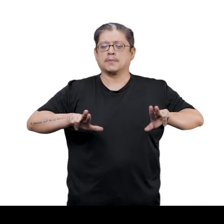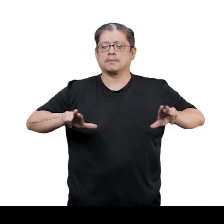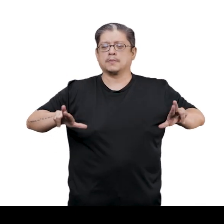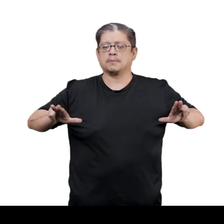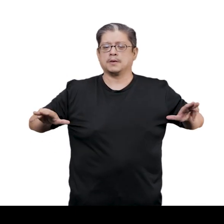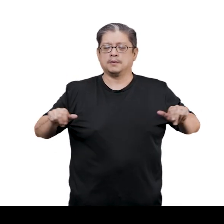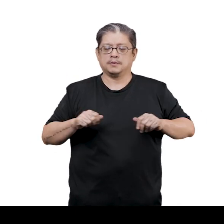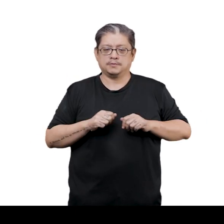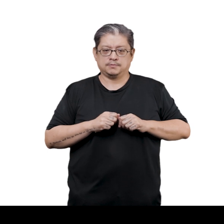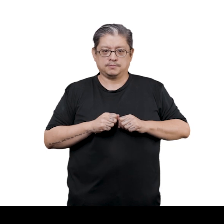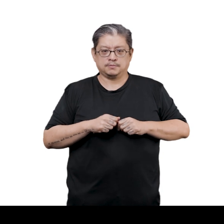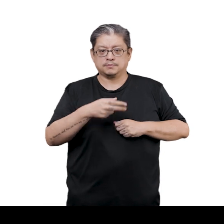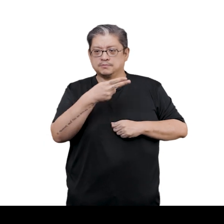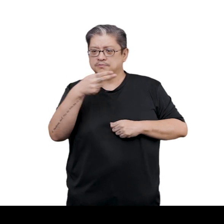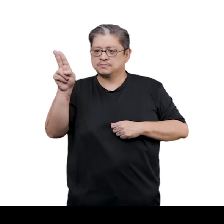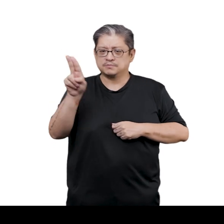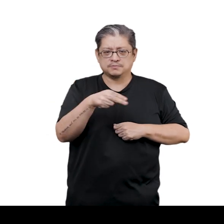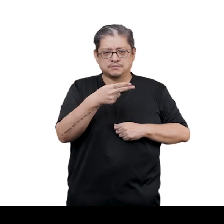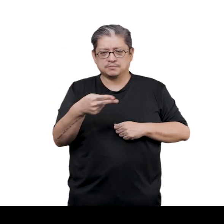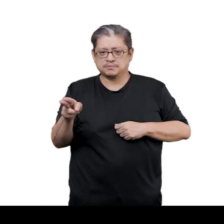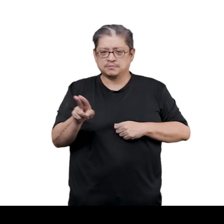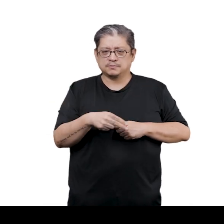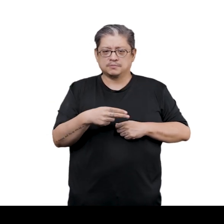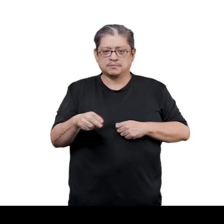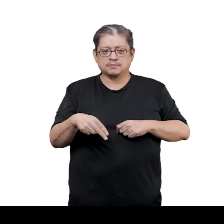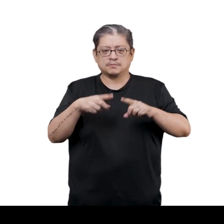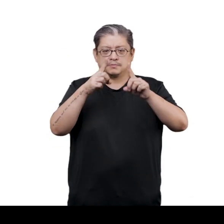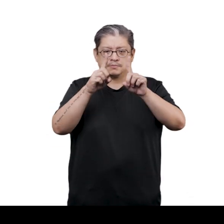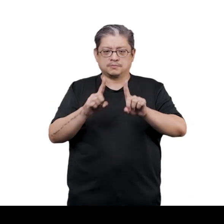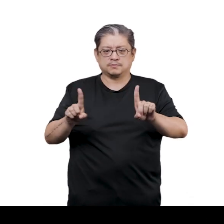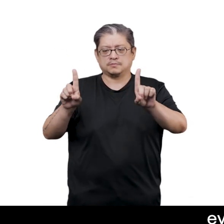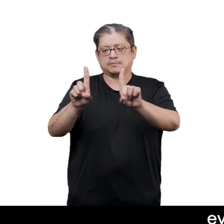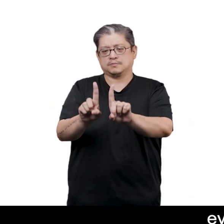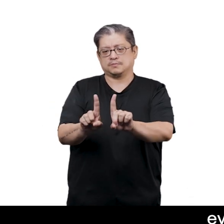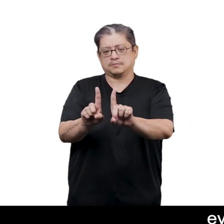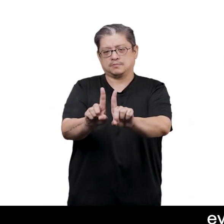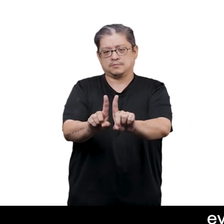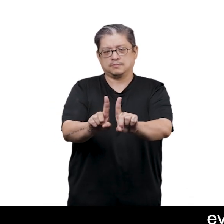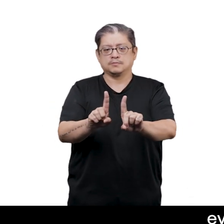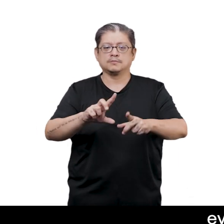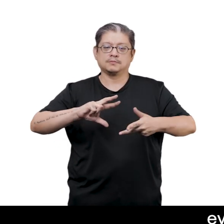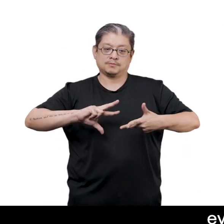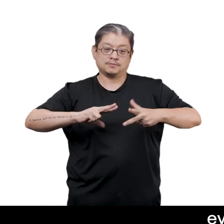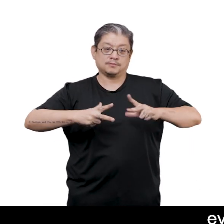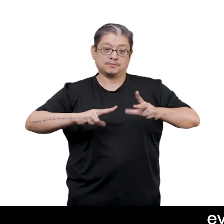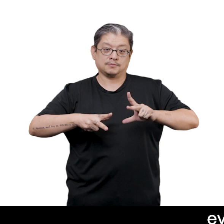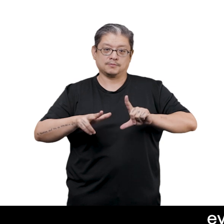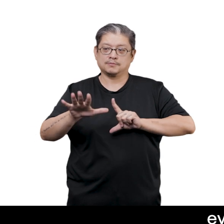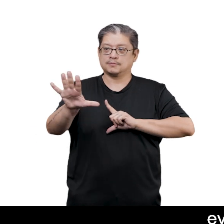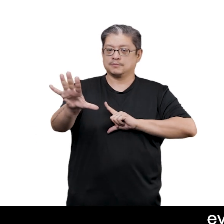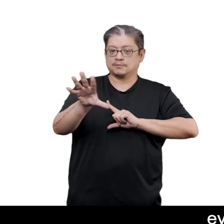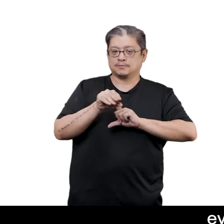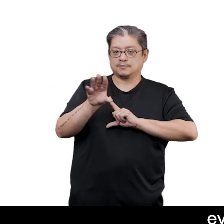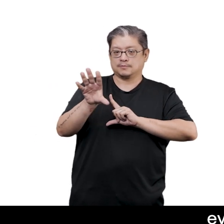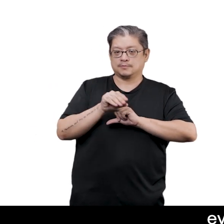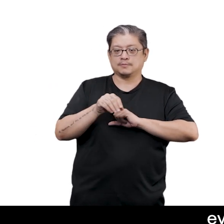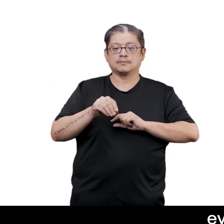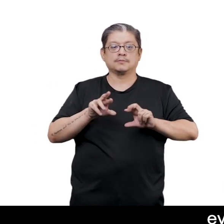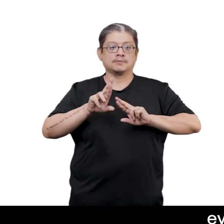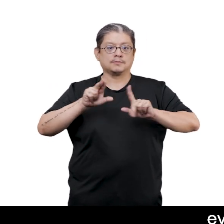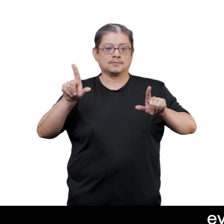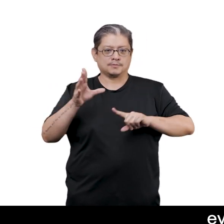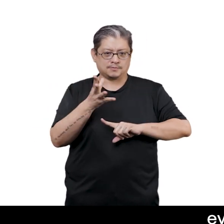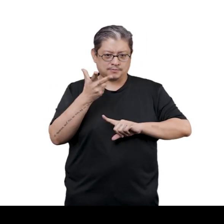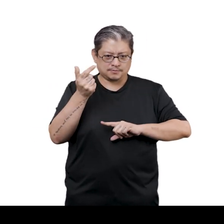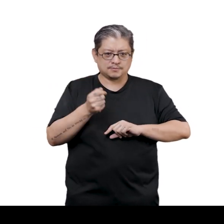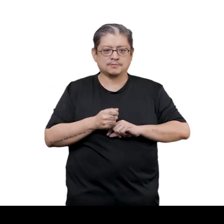ao lado de faixas listradas ou combinações mais suaves, evocando a linguagem geométrica de diferentes artistas